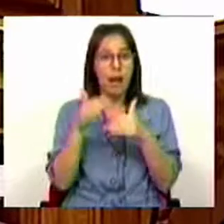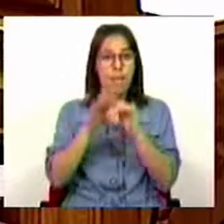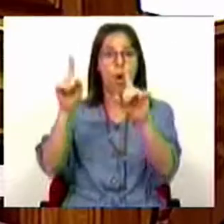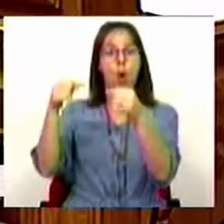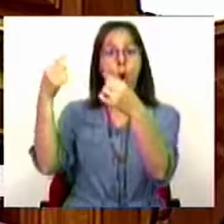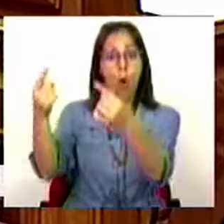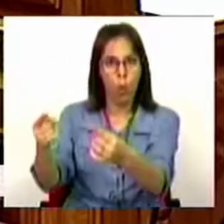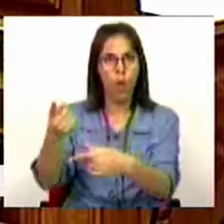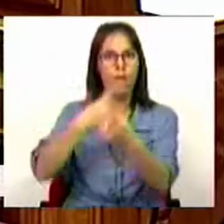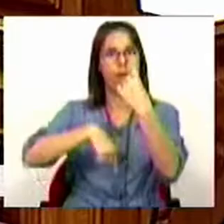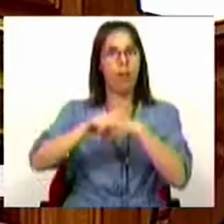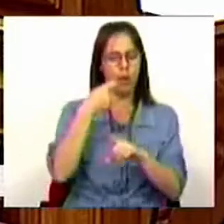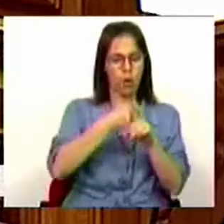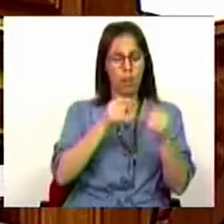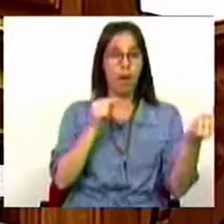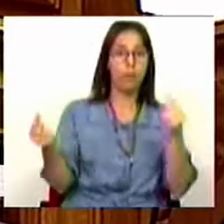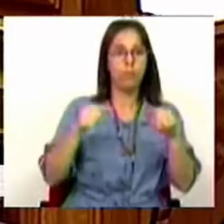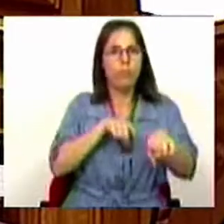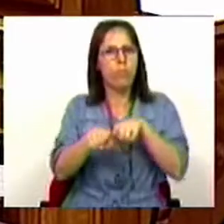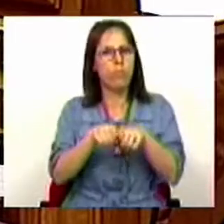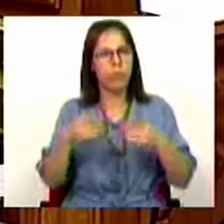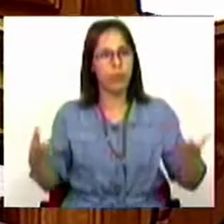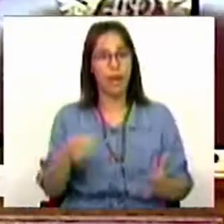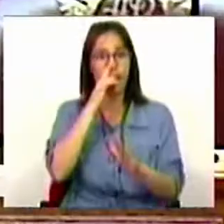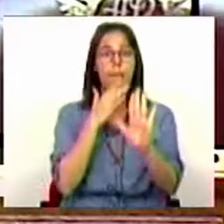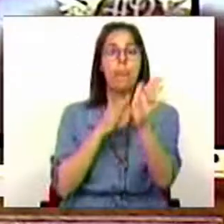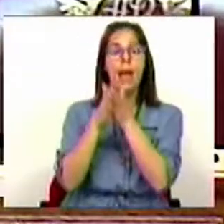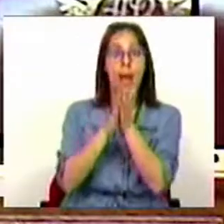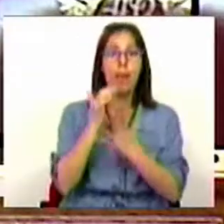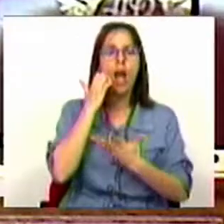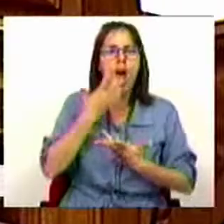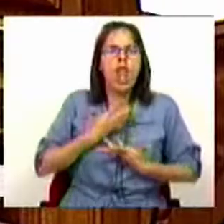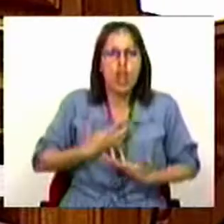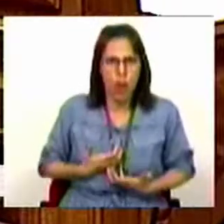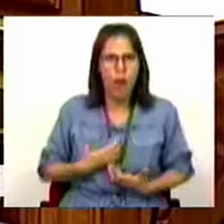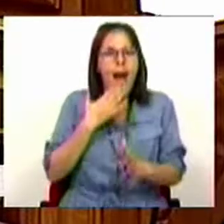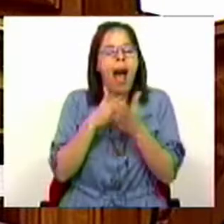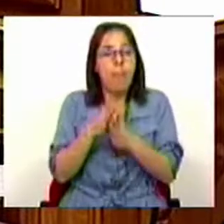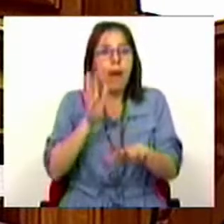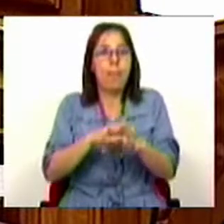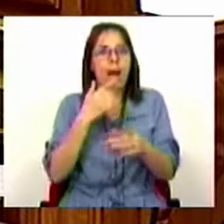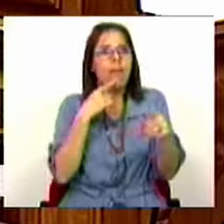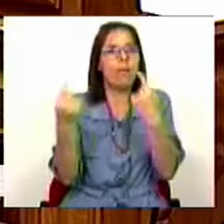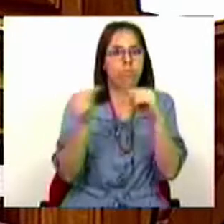outros para fazer combate político, quem utiliza a dor para fazer combate político,